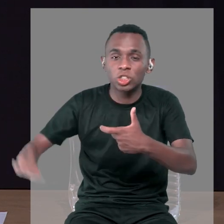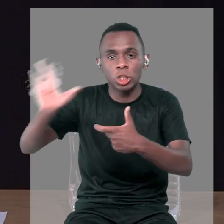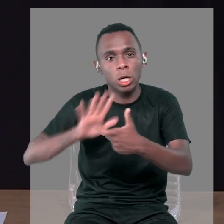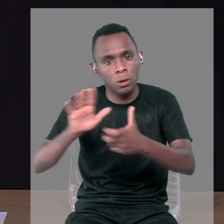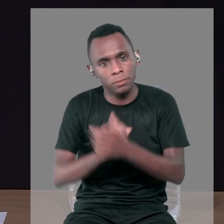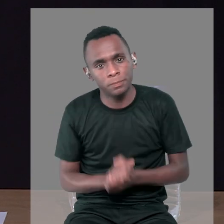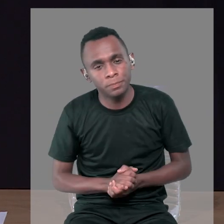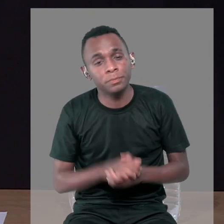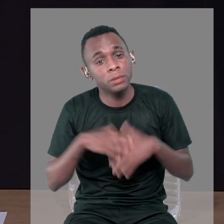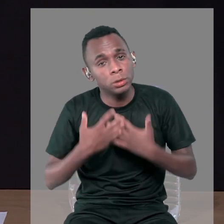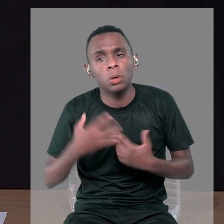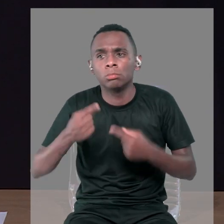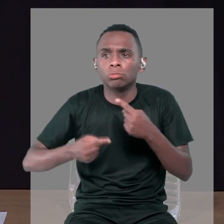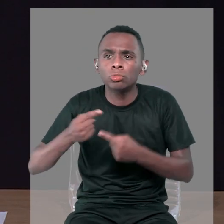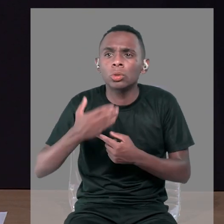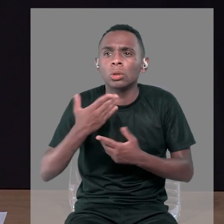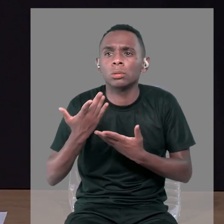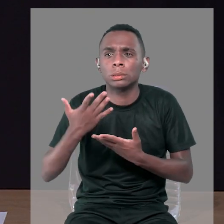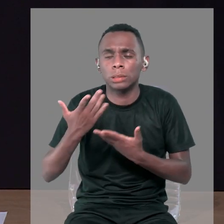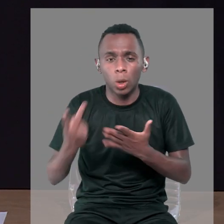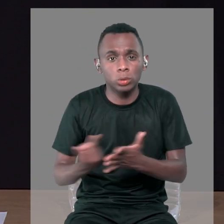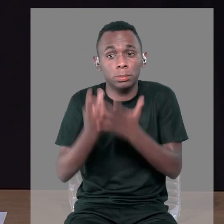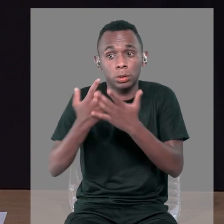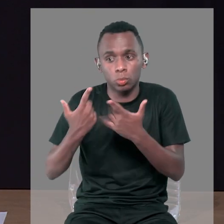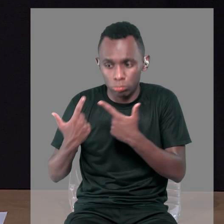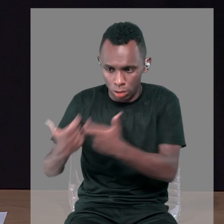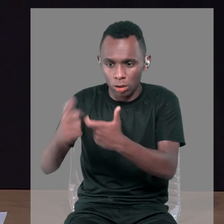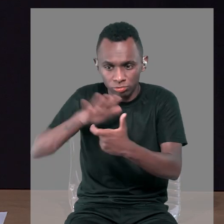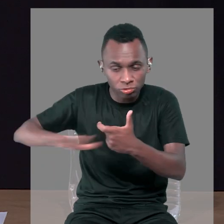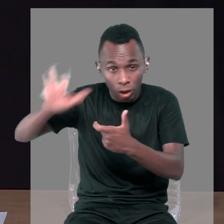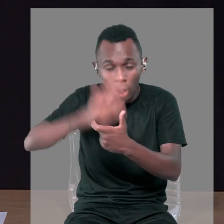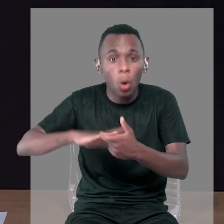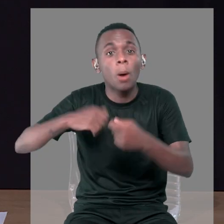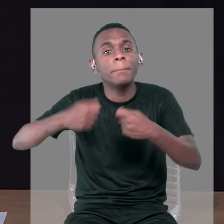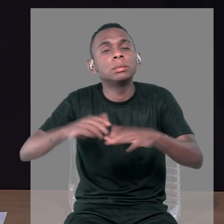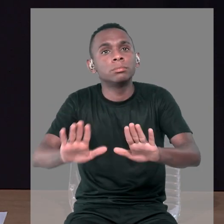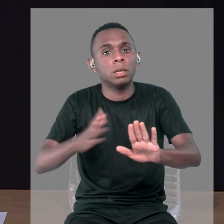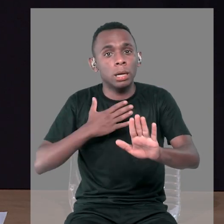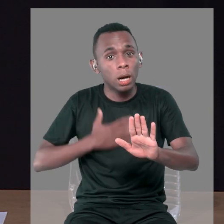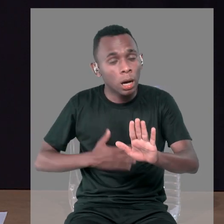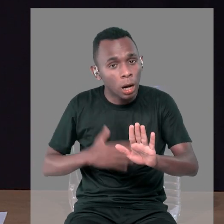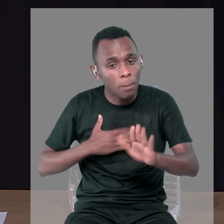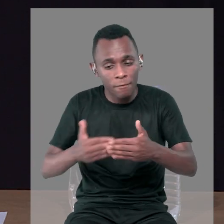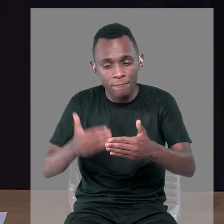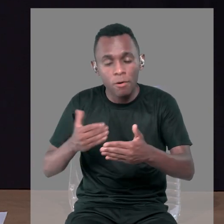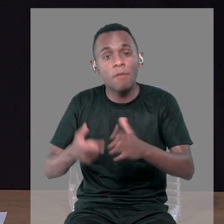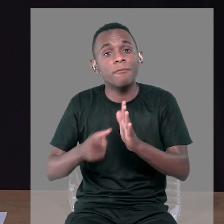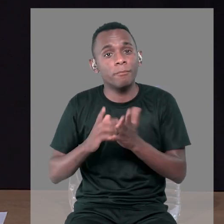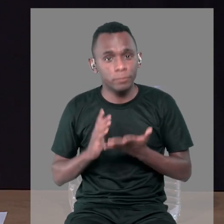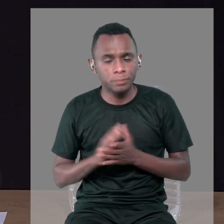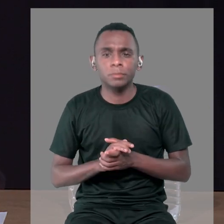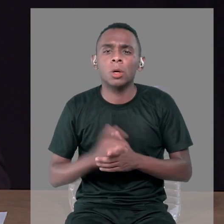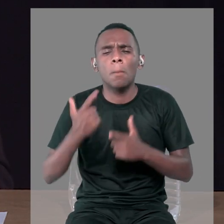a ideia da ocorrência universal da guerra, a gente teria que recuar até um problema filosófico